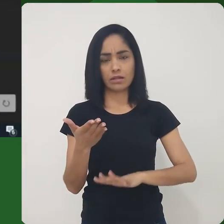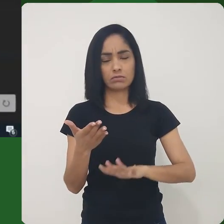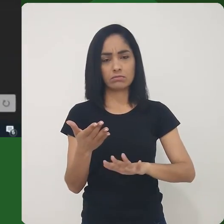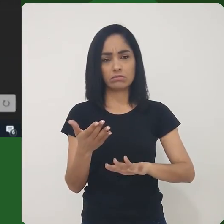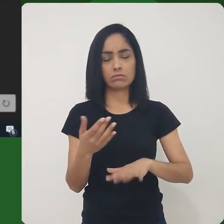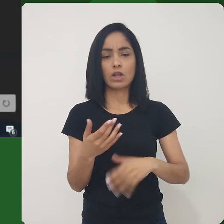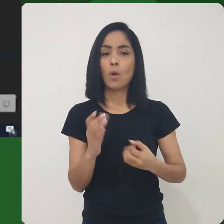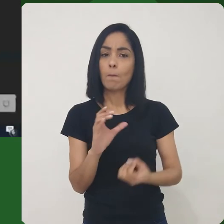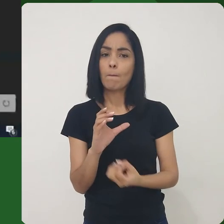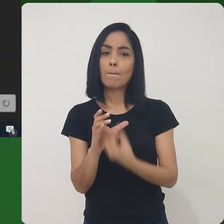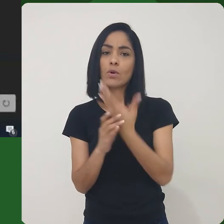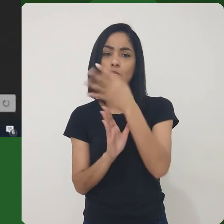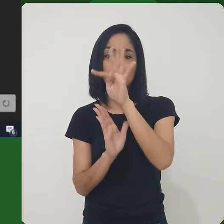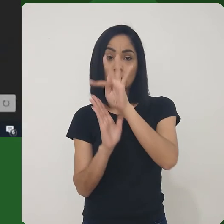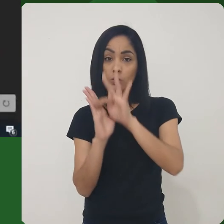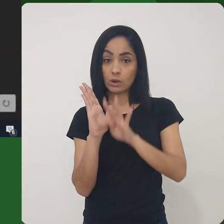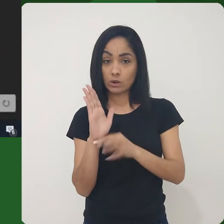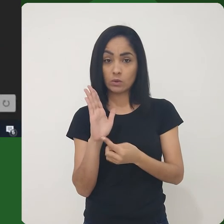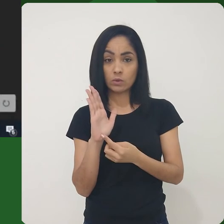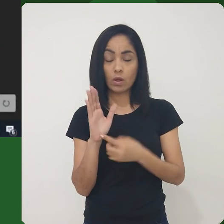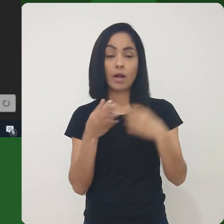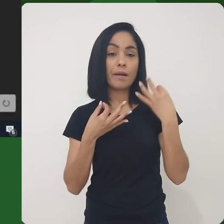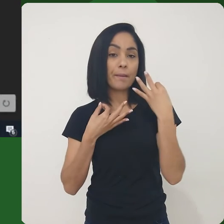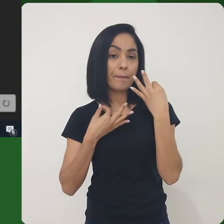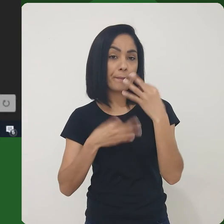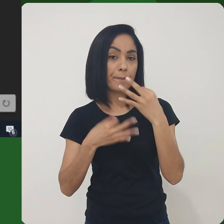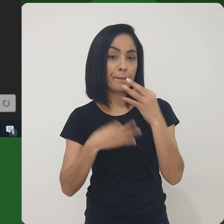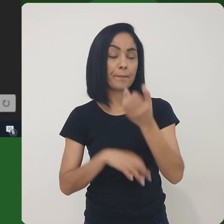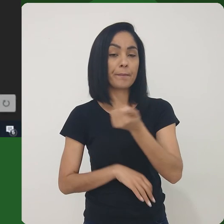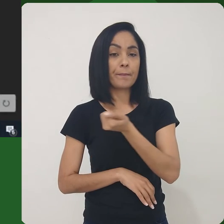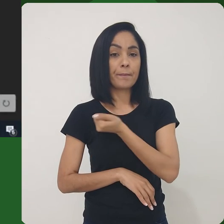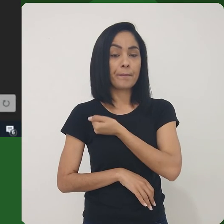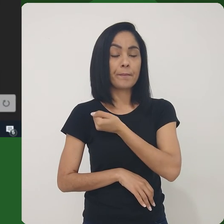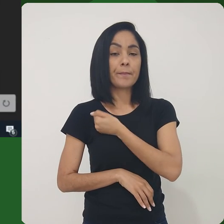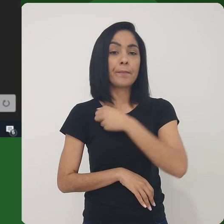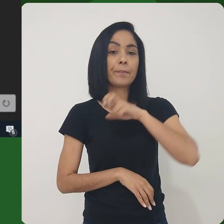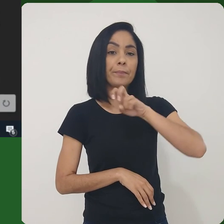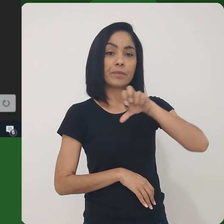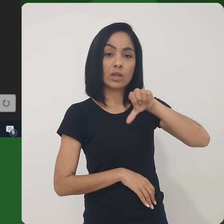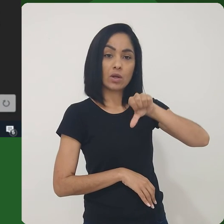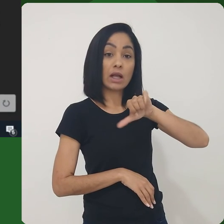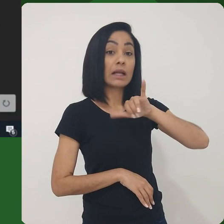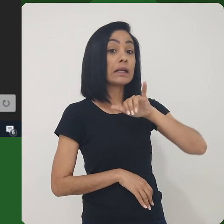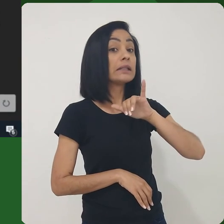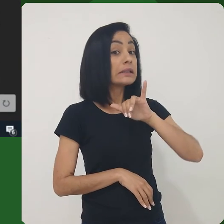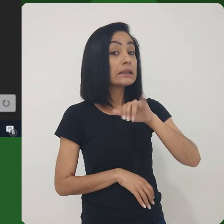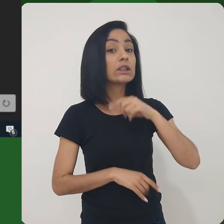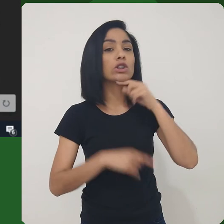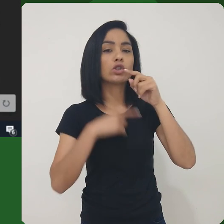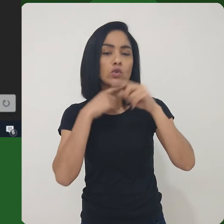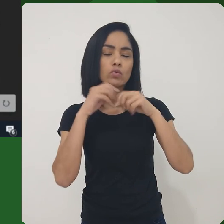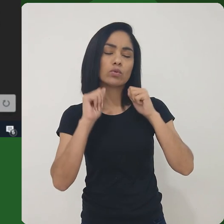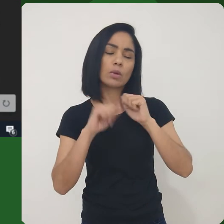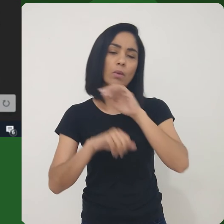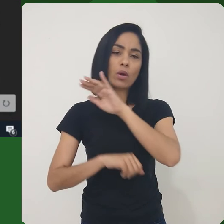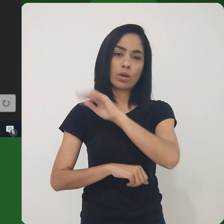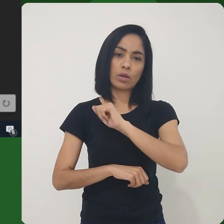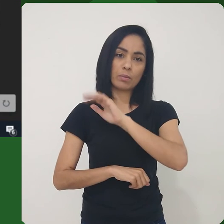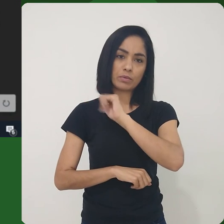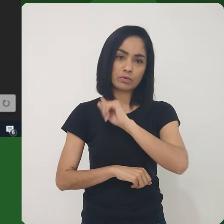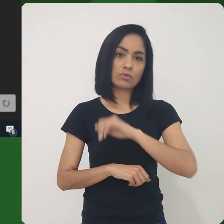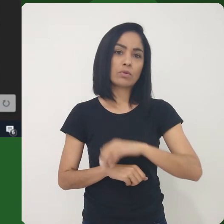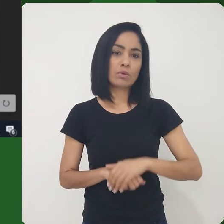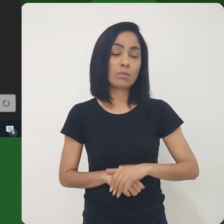esse exercício né, de produção textual da página 59. Qualquer dúvida,